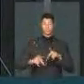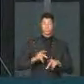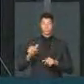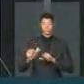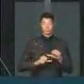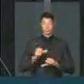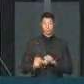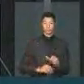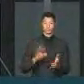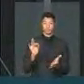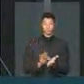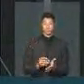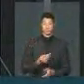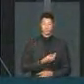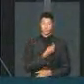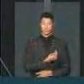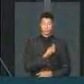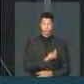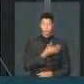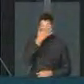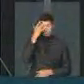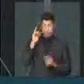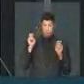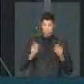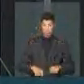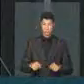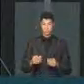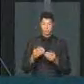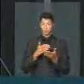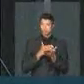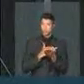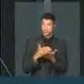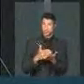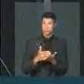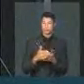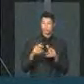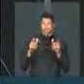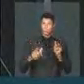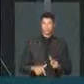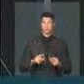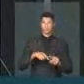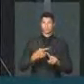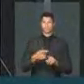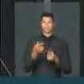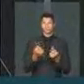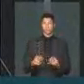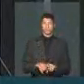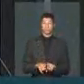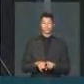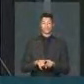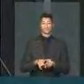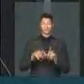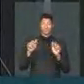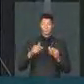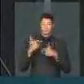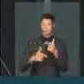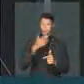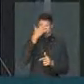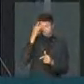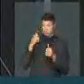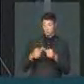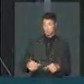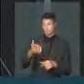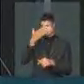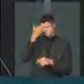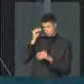mudar de verdade a vida dos que mais precisam, começar de onde há mais carência e trabalhar para essa gente que